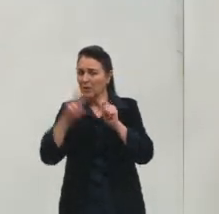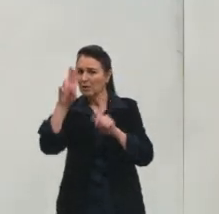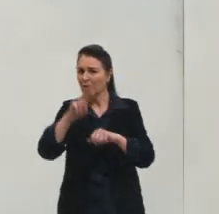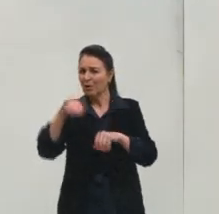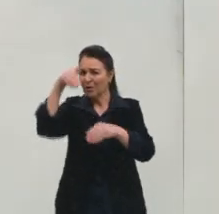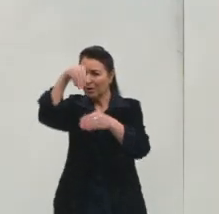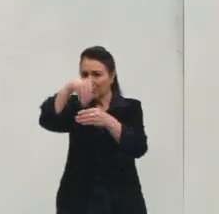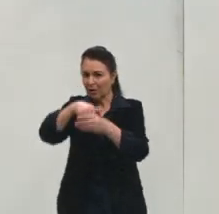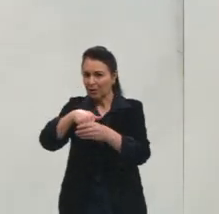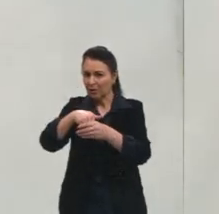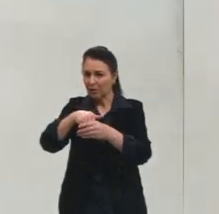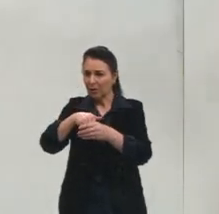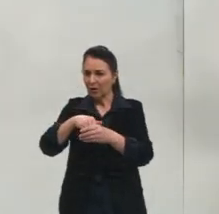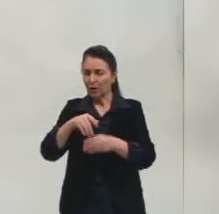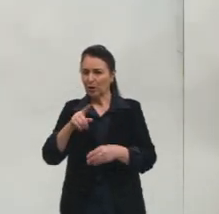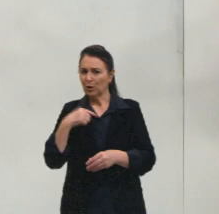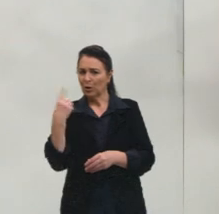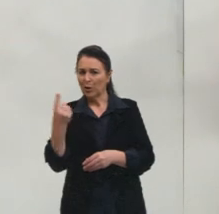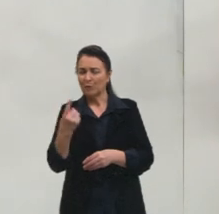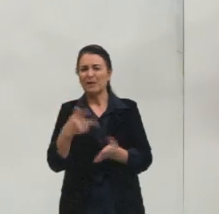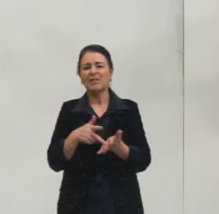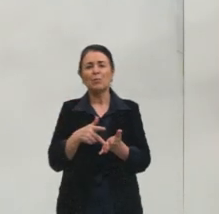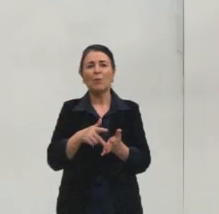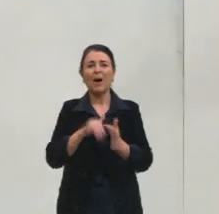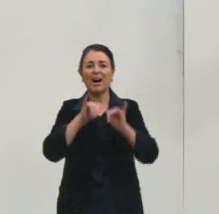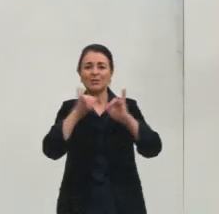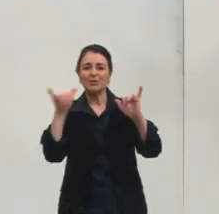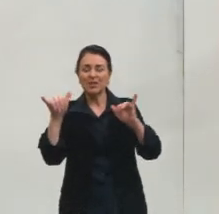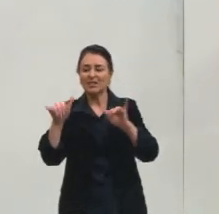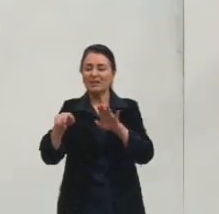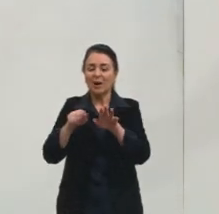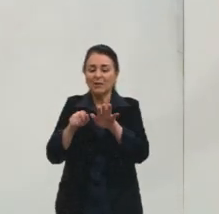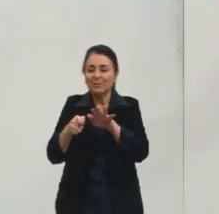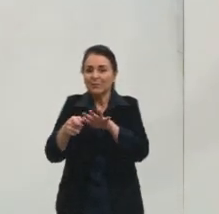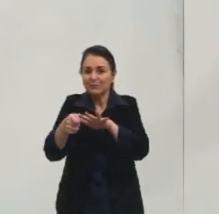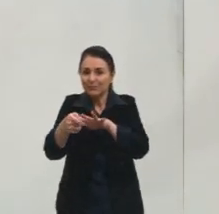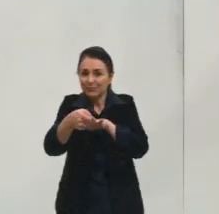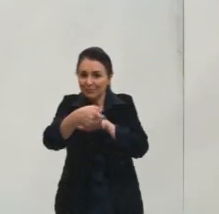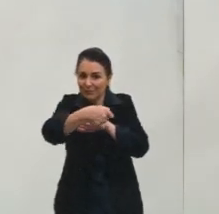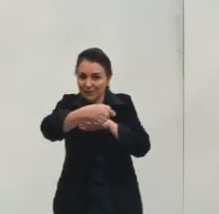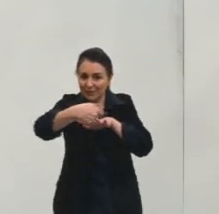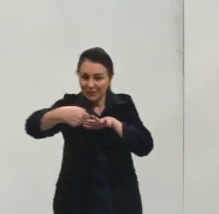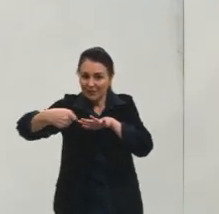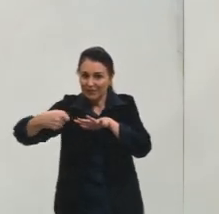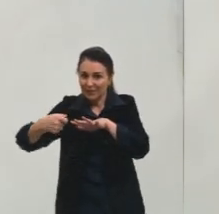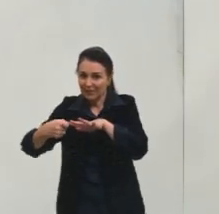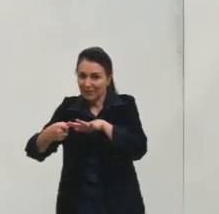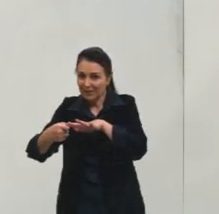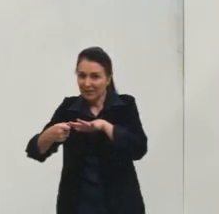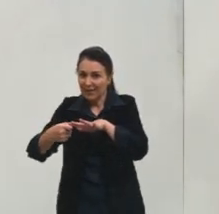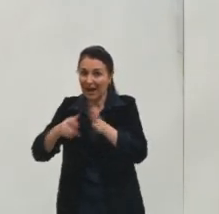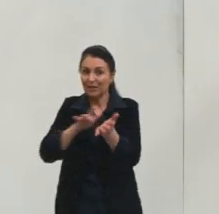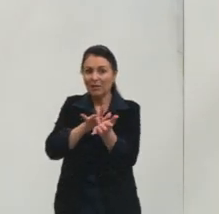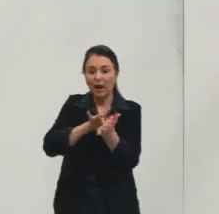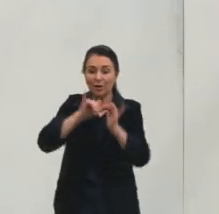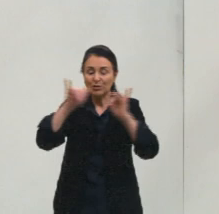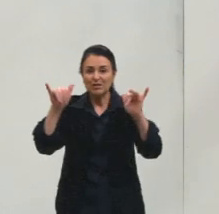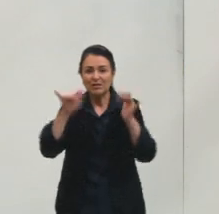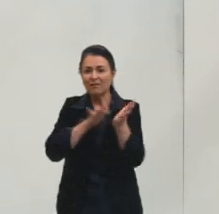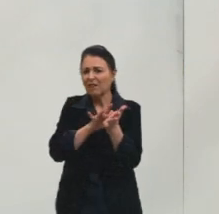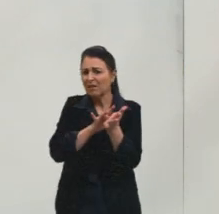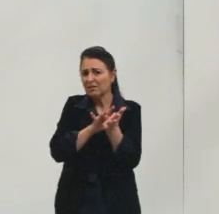interferência nas eleições né o as fake News por exemplo Será que isso não interfere na nossa democracia não torna é um pouco menos